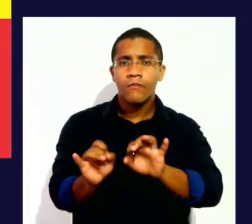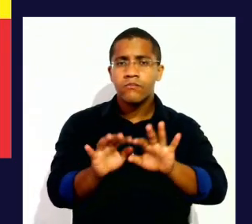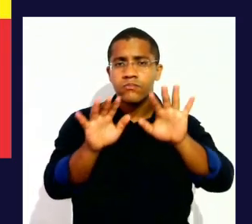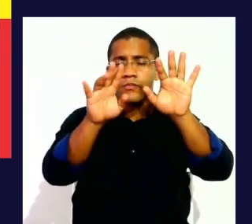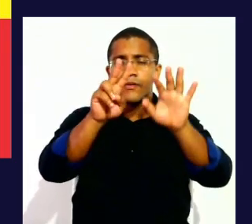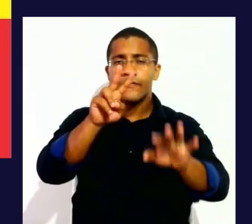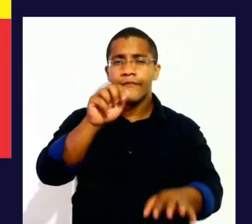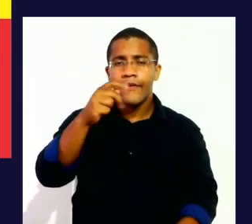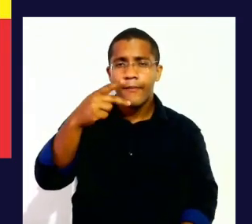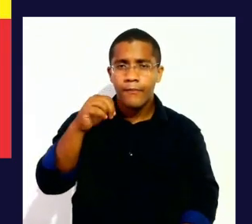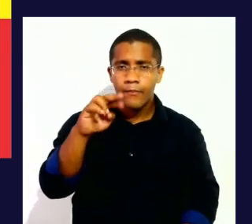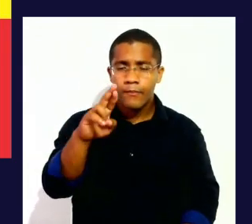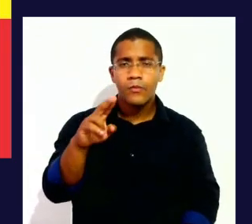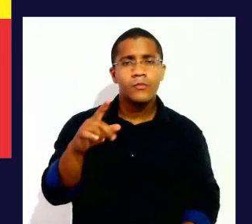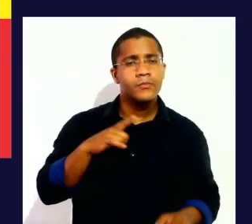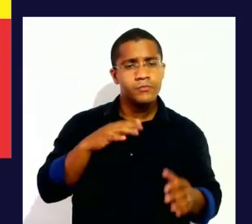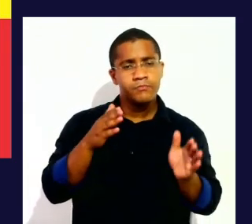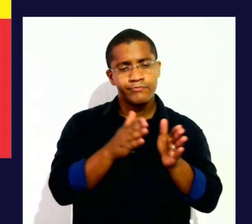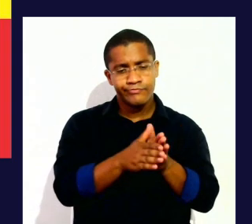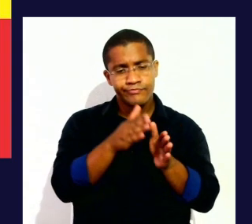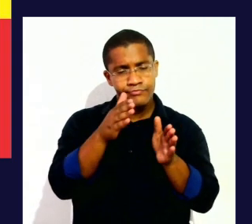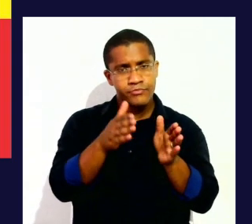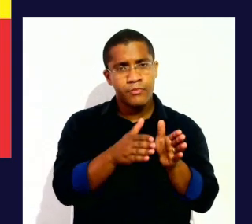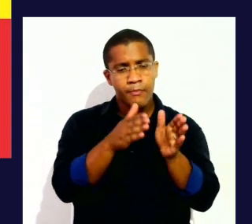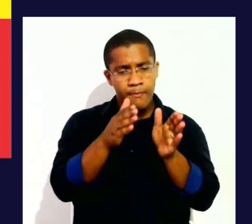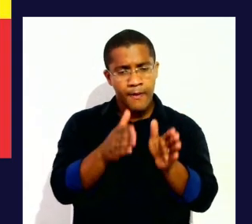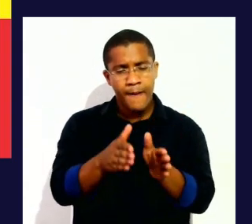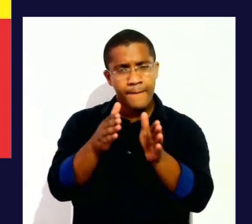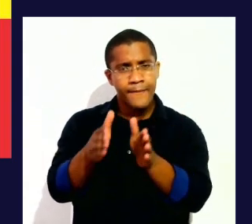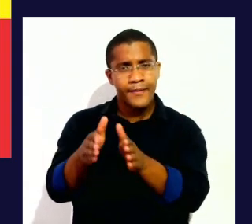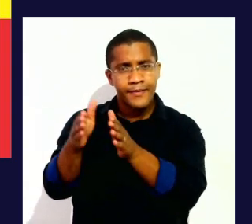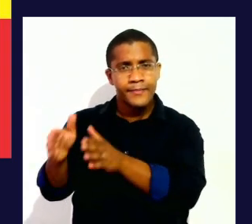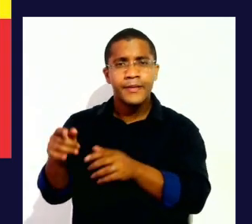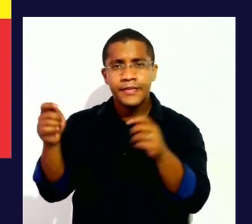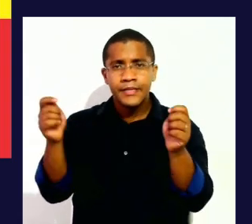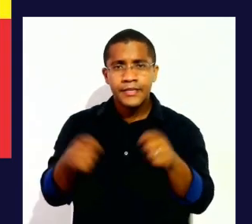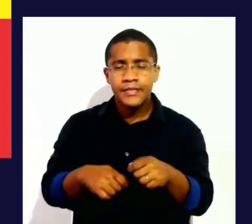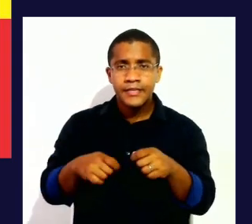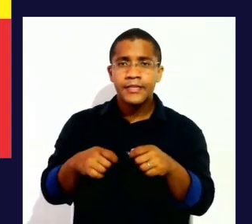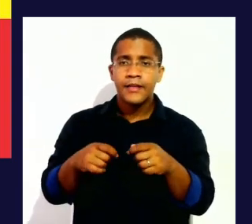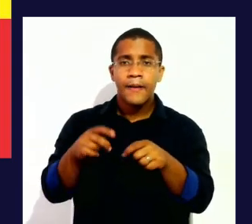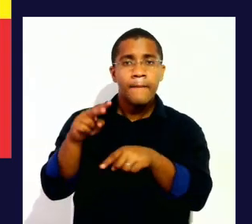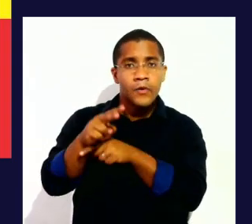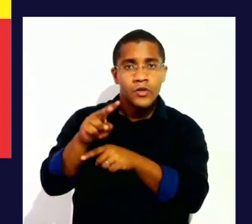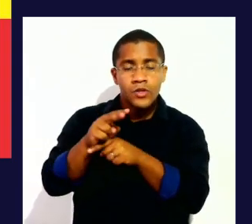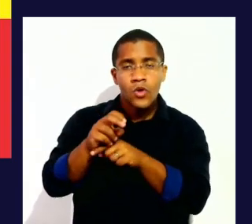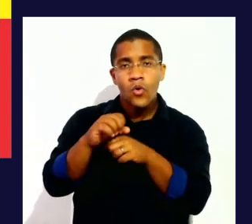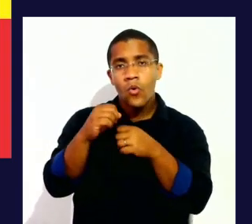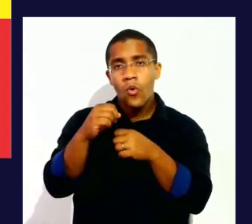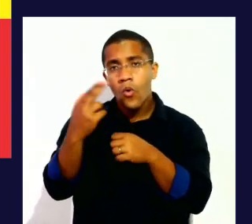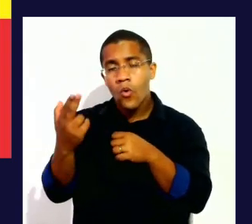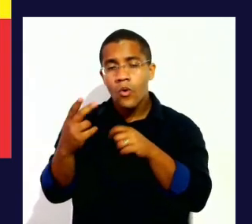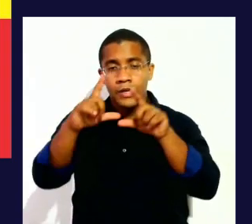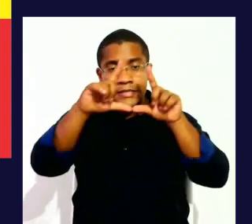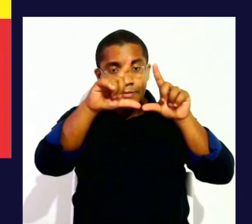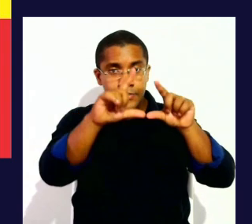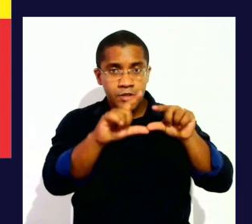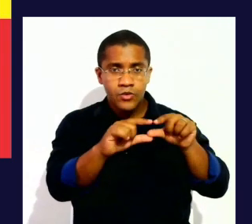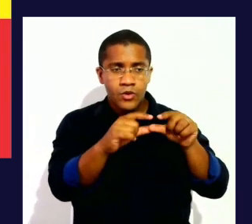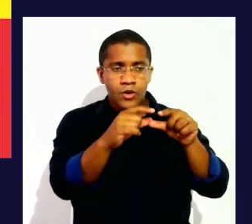são processos ou sistemas que podem prevenir ou reduzir os danos de